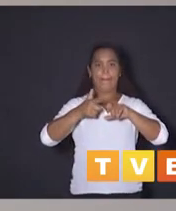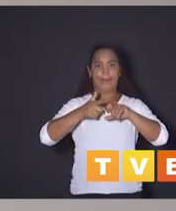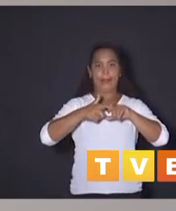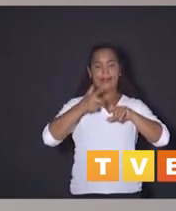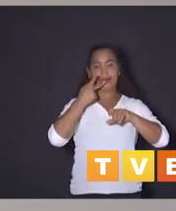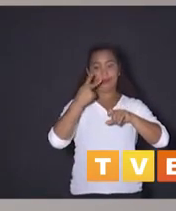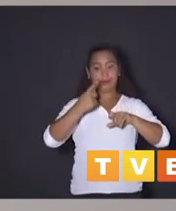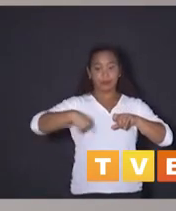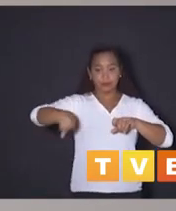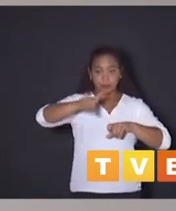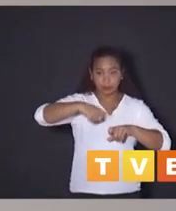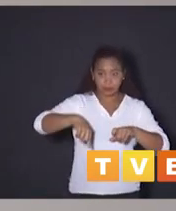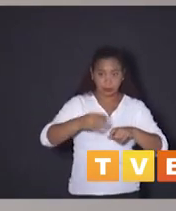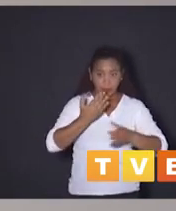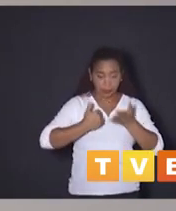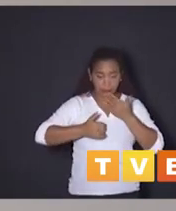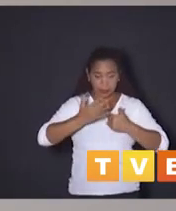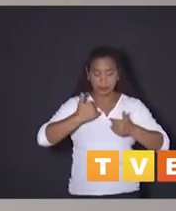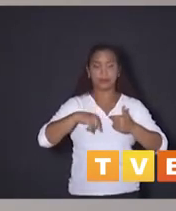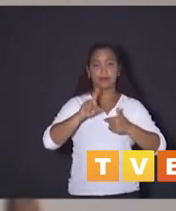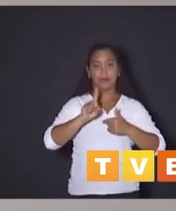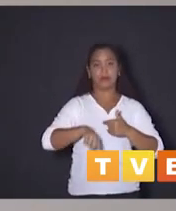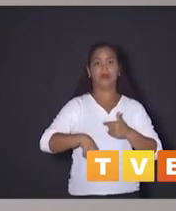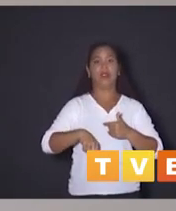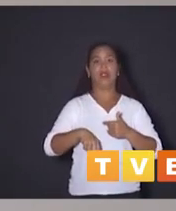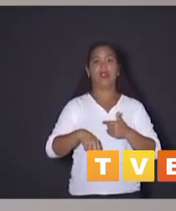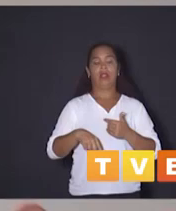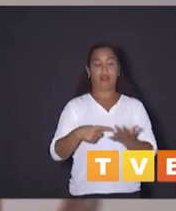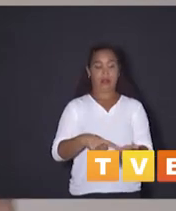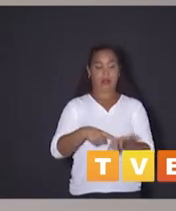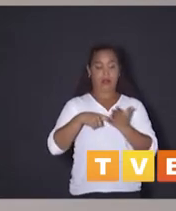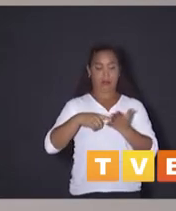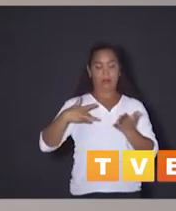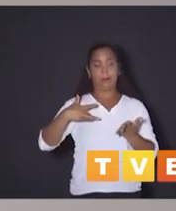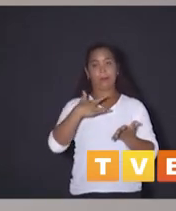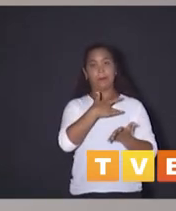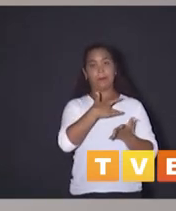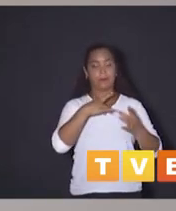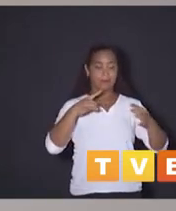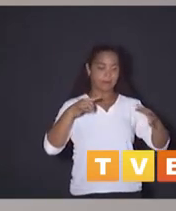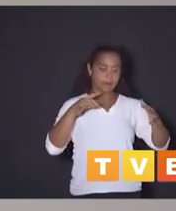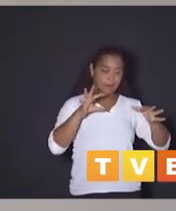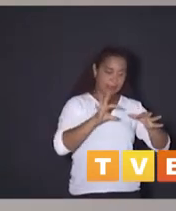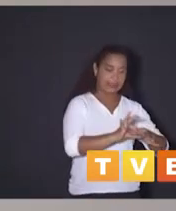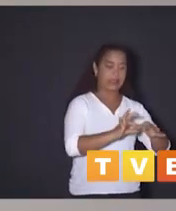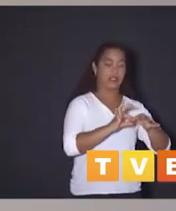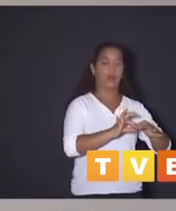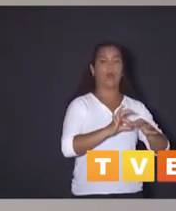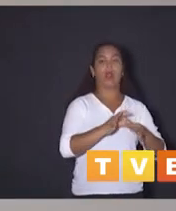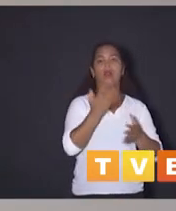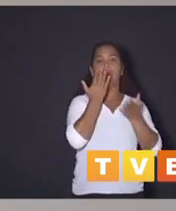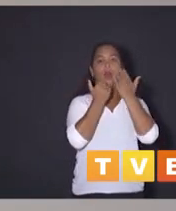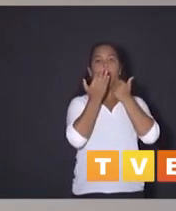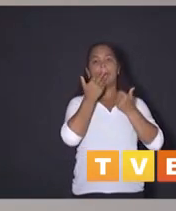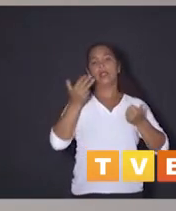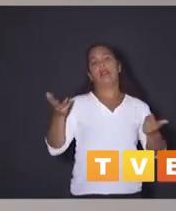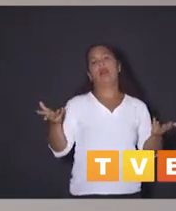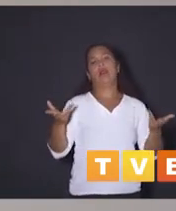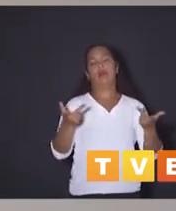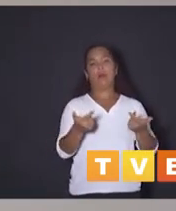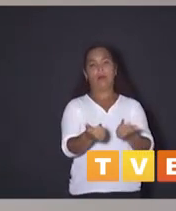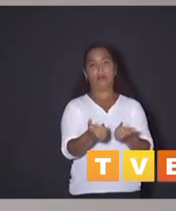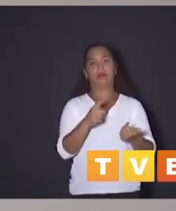aquilo que comemos então ou seja a determinação da nossa saúde está intimamente ligada à a qualidade da alimentação que a gente